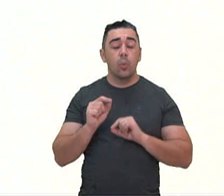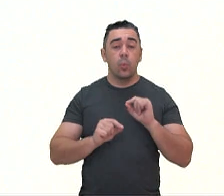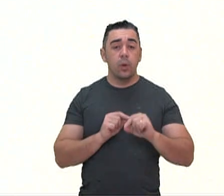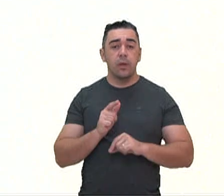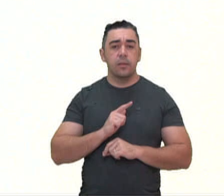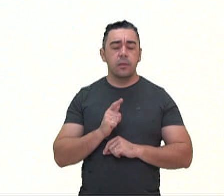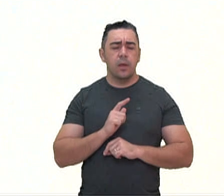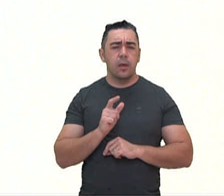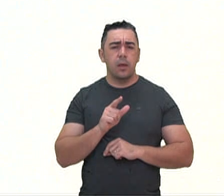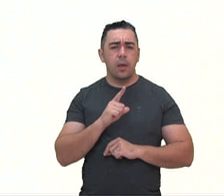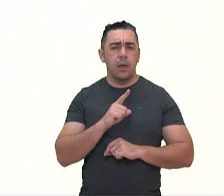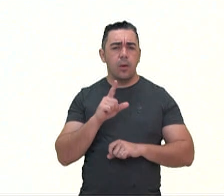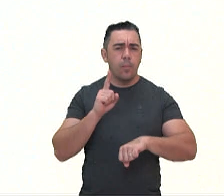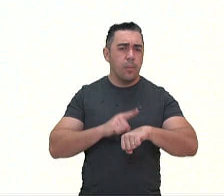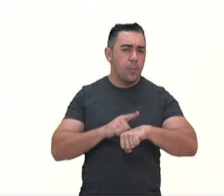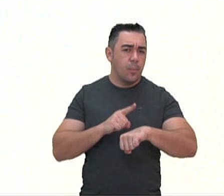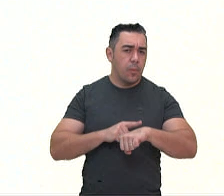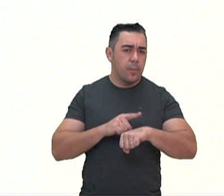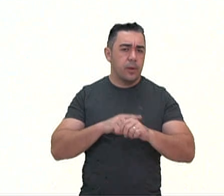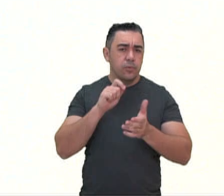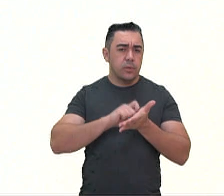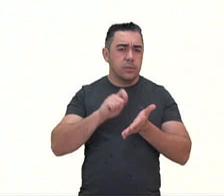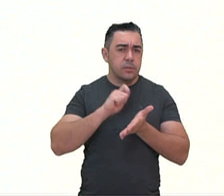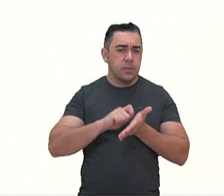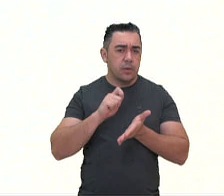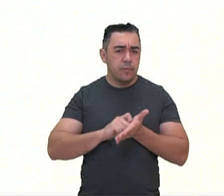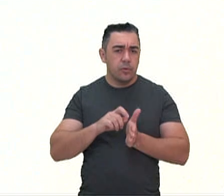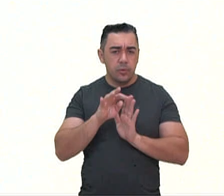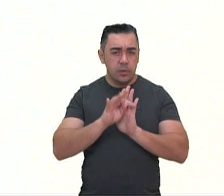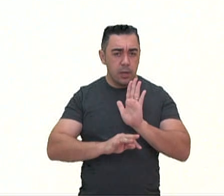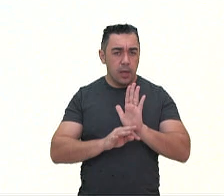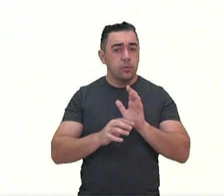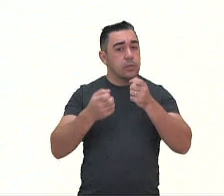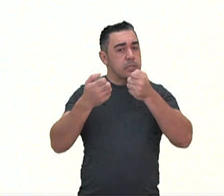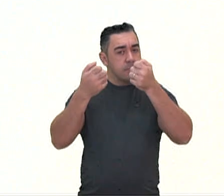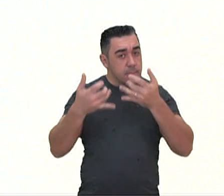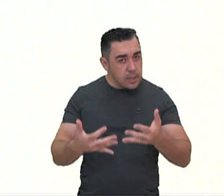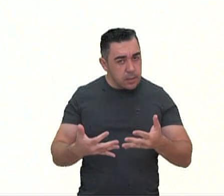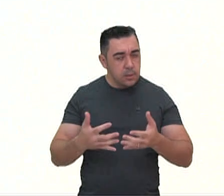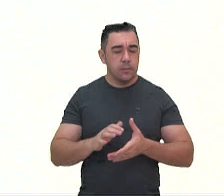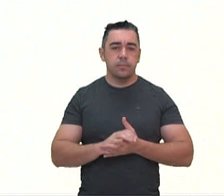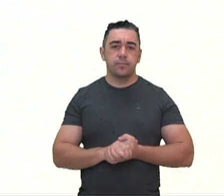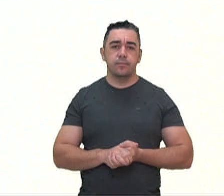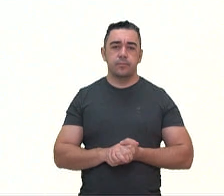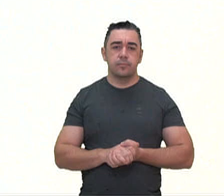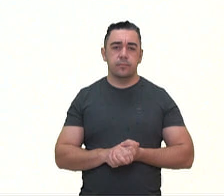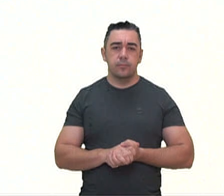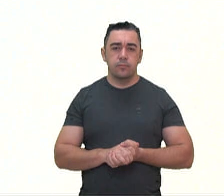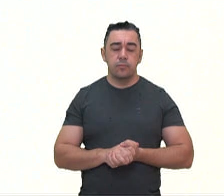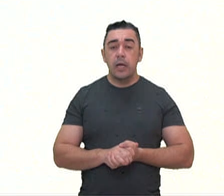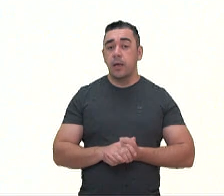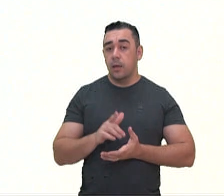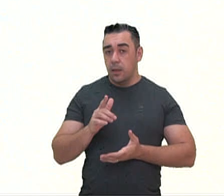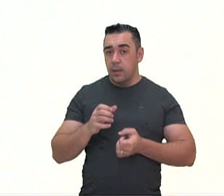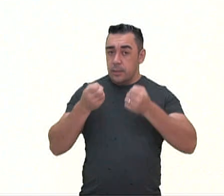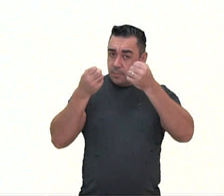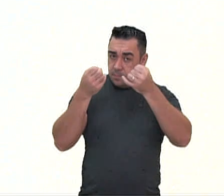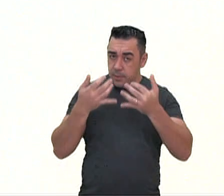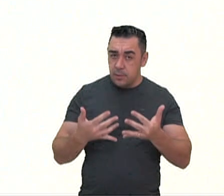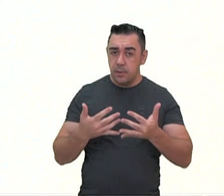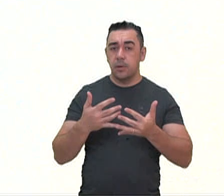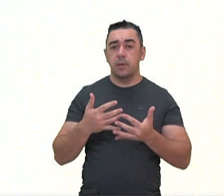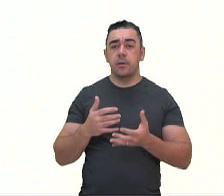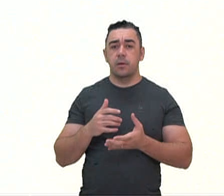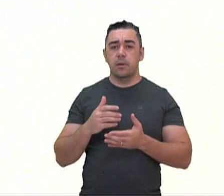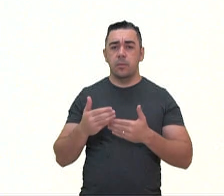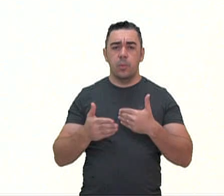em que momento foi escrito o texto. Justifique. Então, justificar, eu vou colocar em